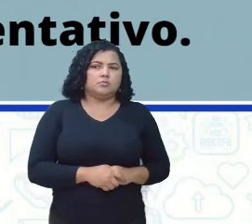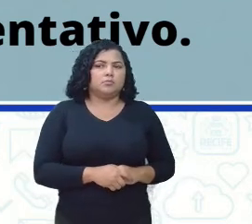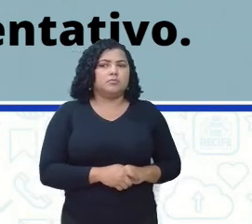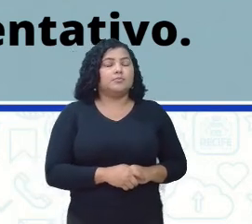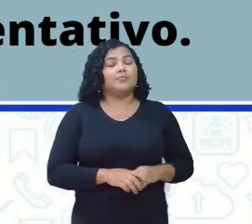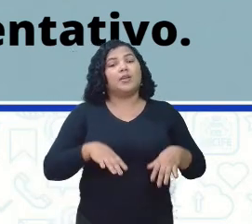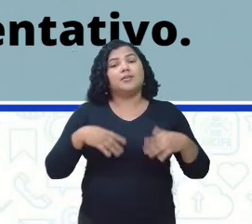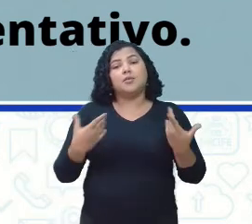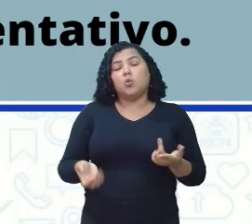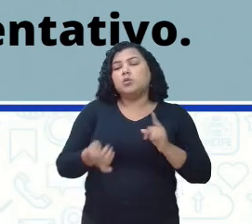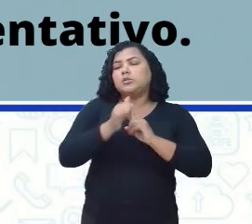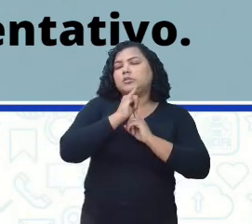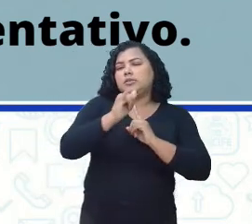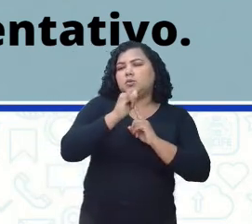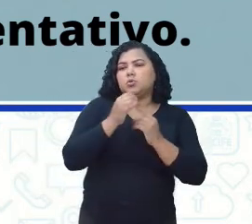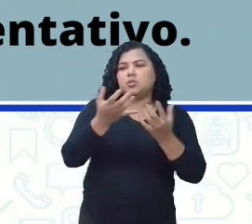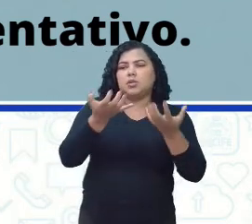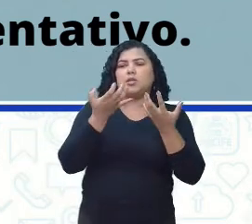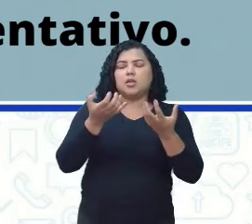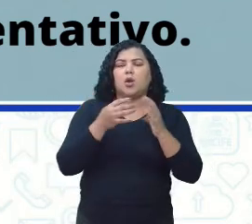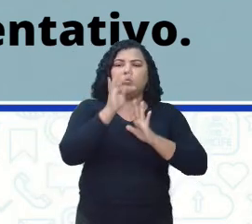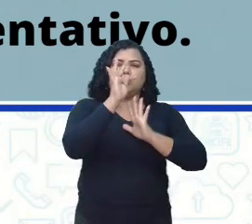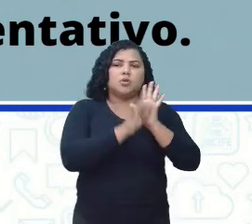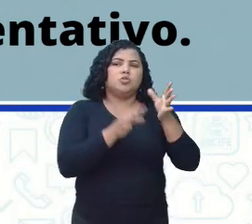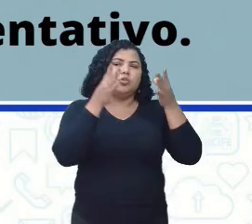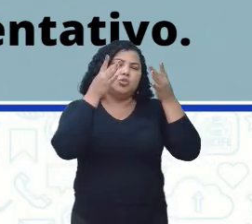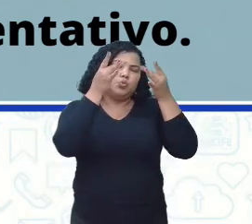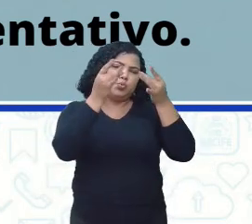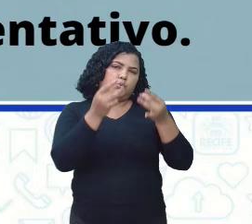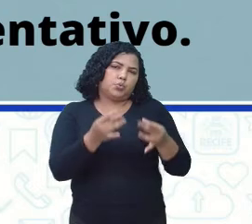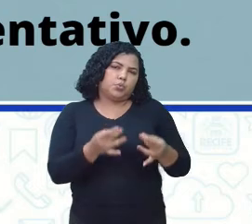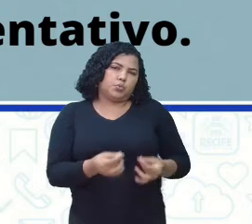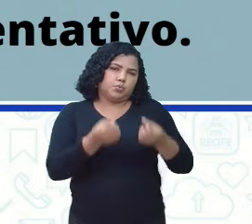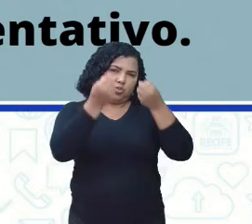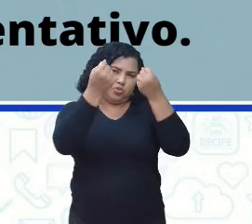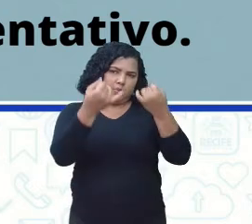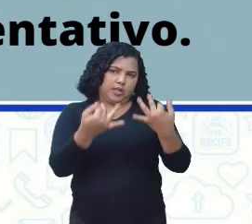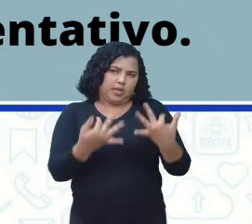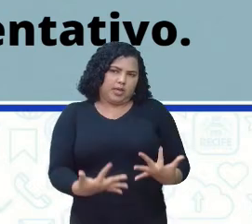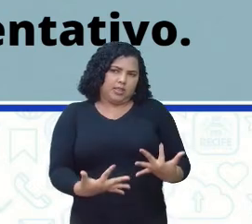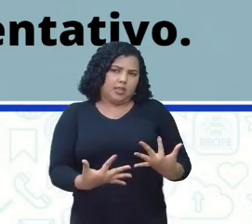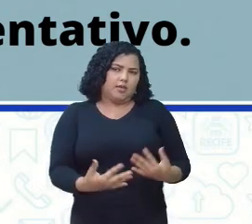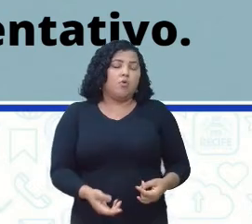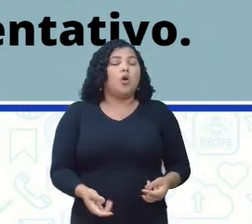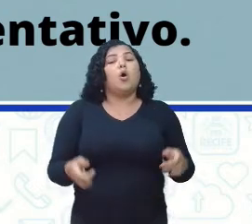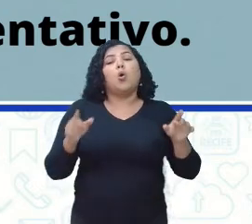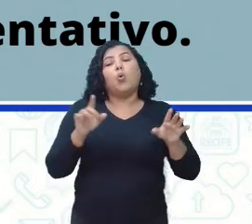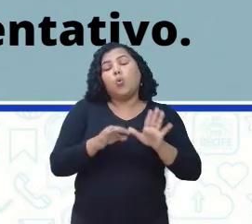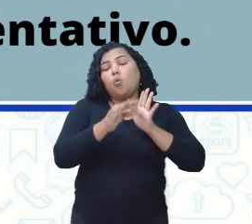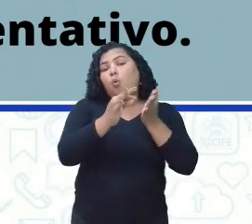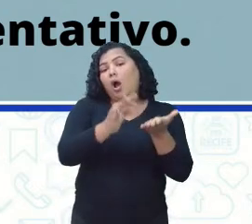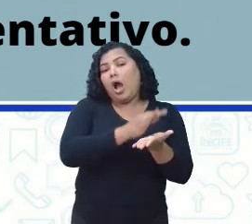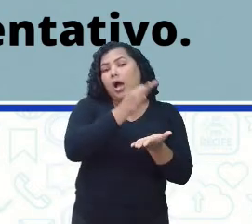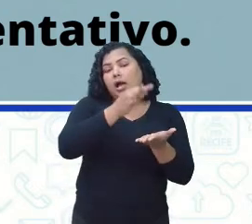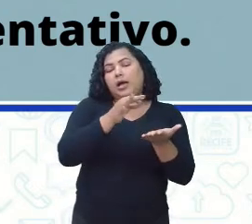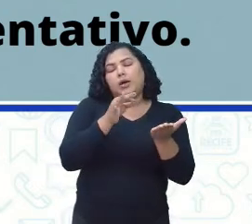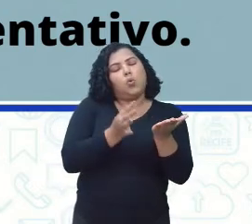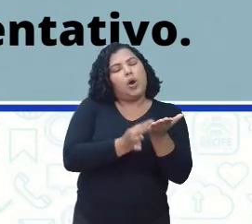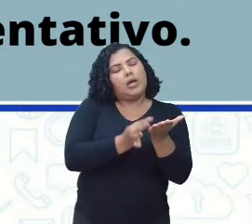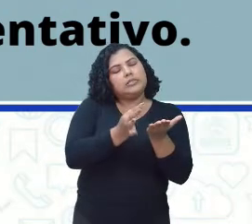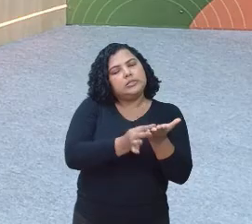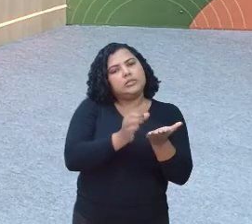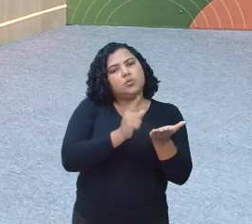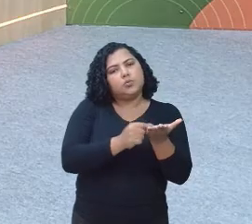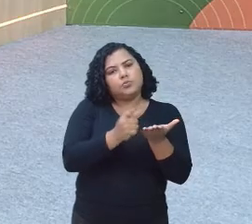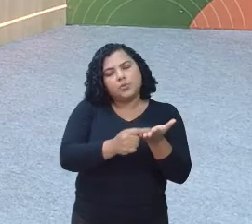Então, se a notícia requer um texto descritivo, o artigo de opinião, ele requer um texto argumentativo, né? A gente já viu em outras